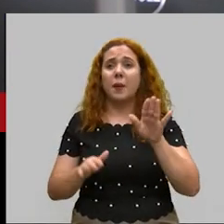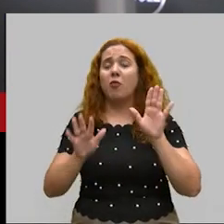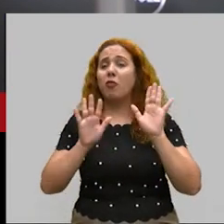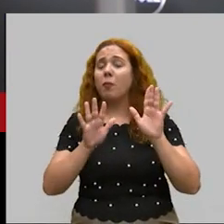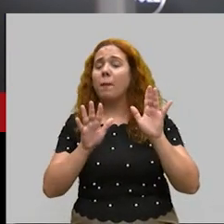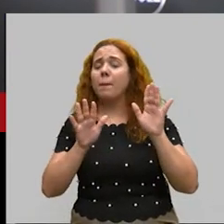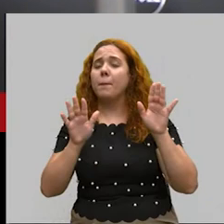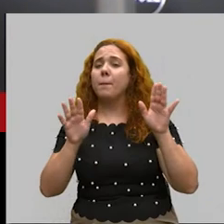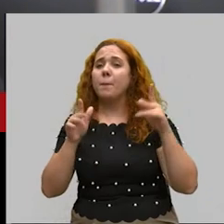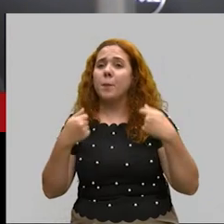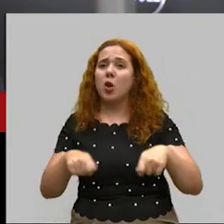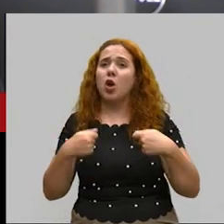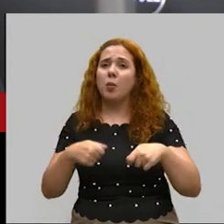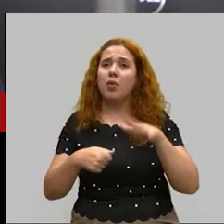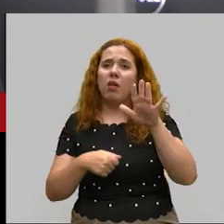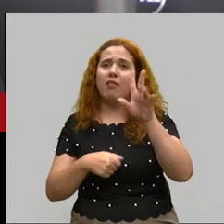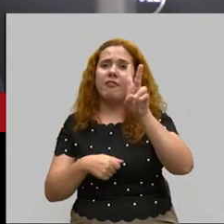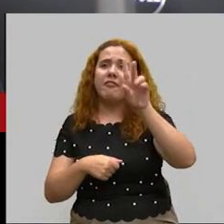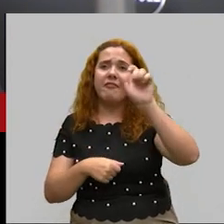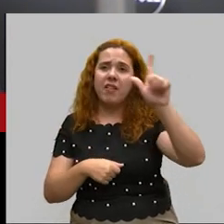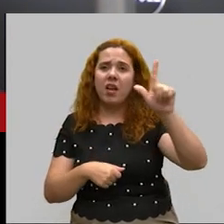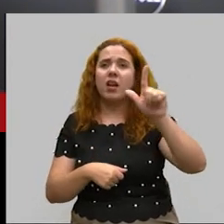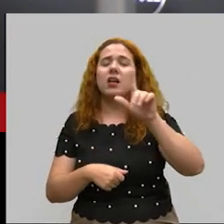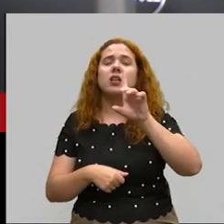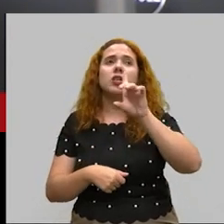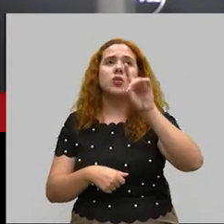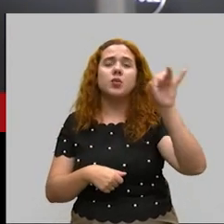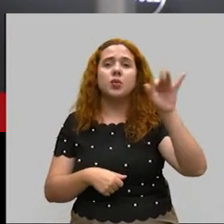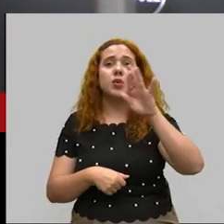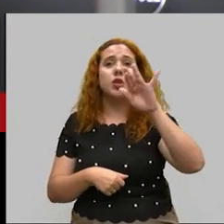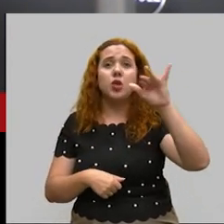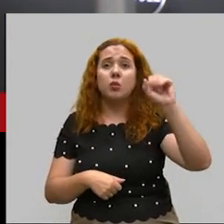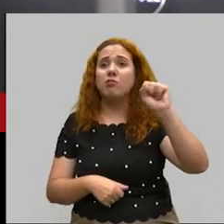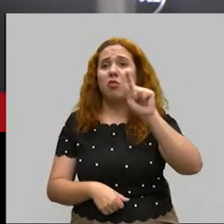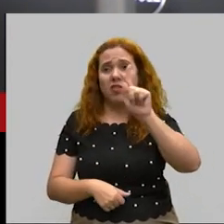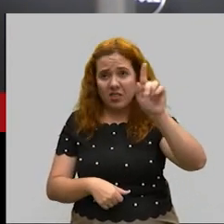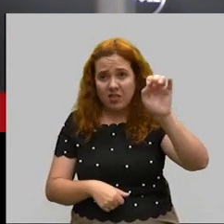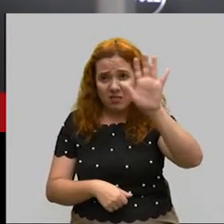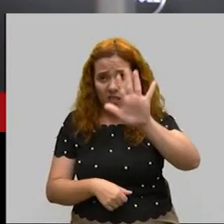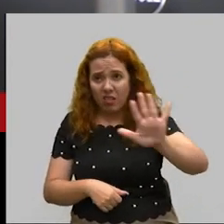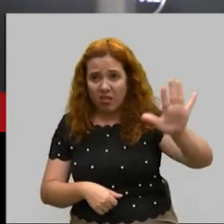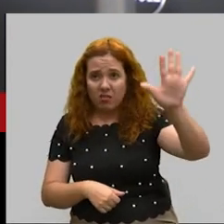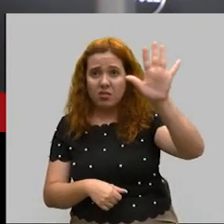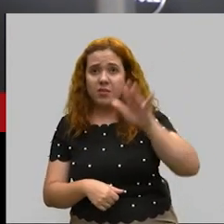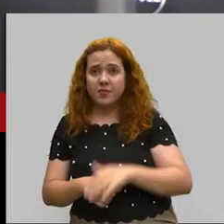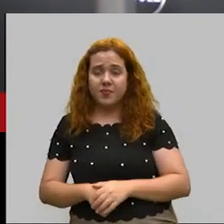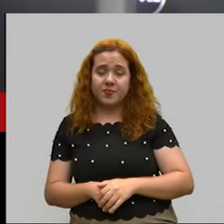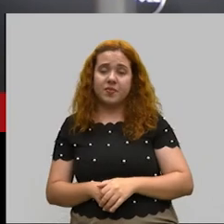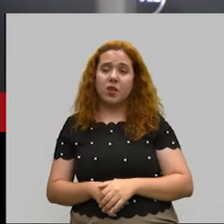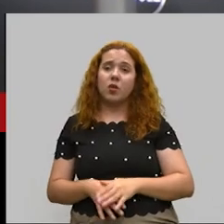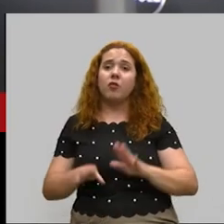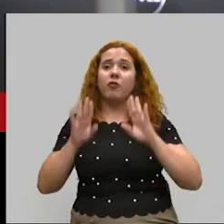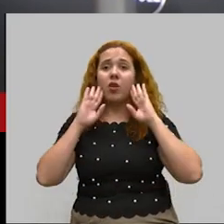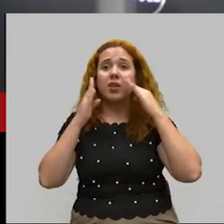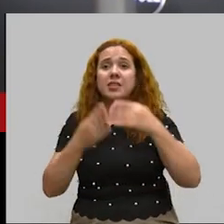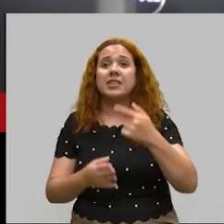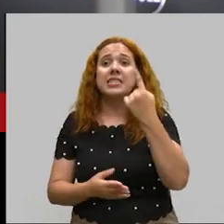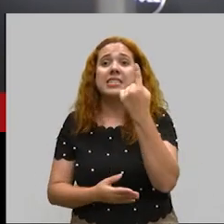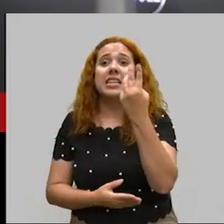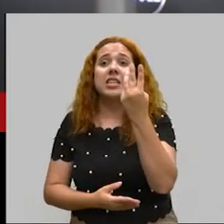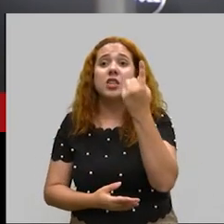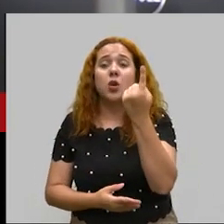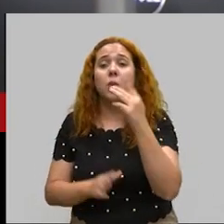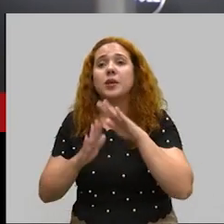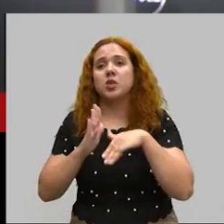Rio Doce a Superintendência Regional de Governador Valadares ela atende no momento 131 escolas em 40